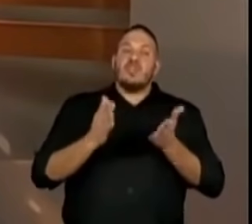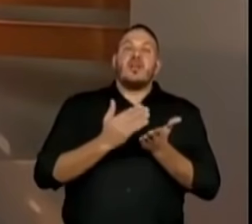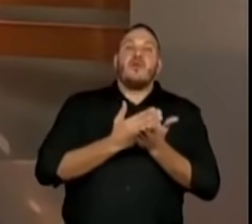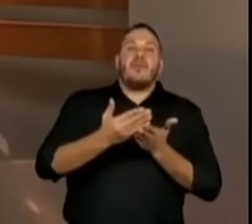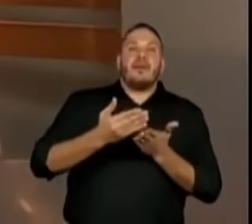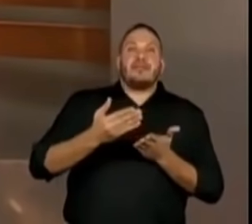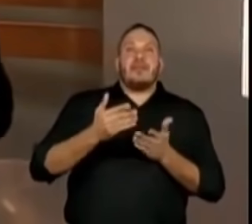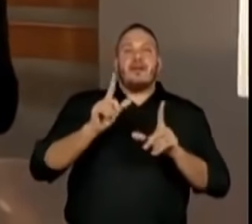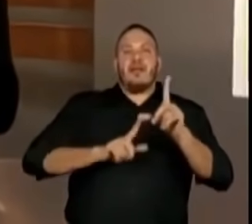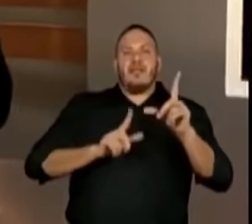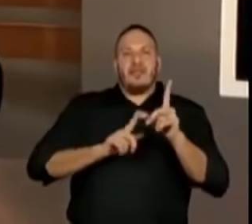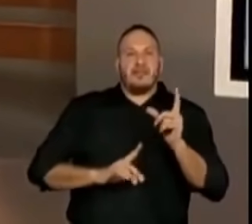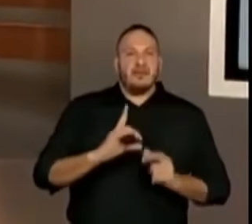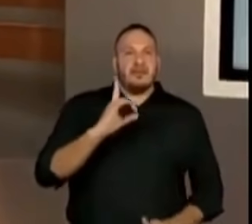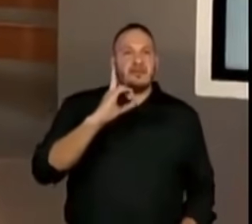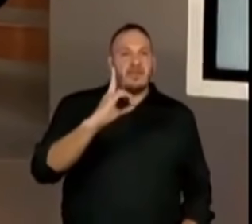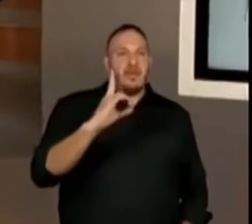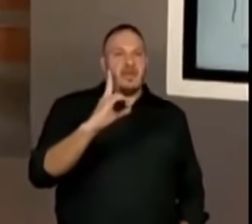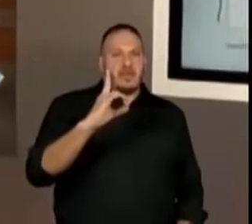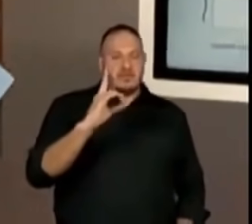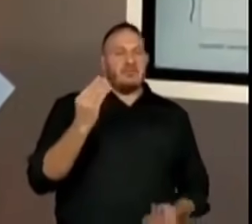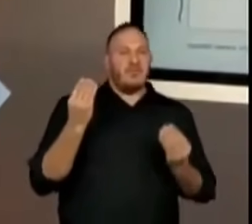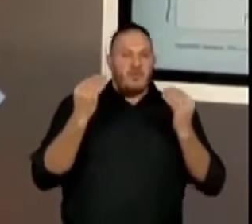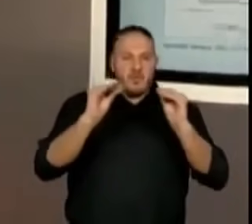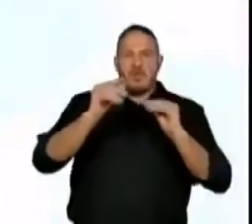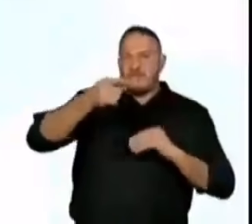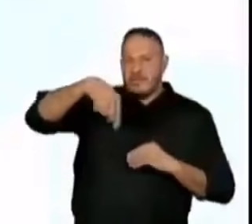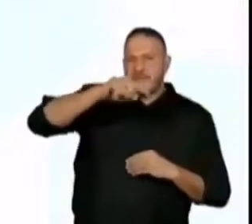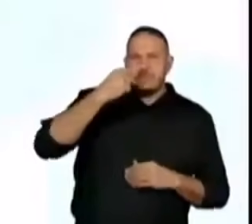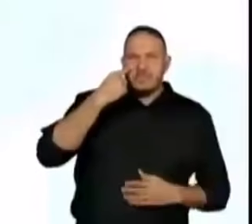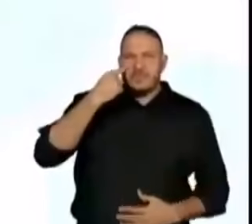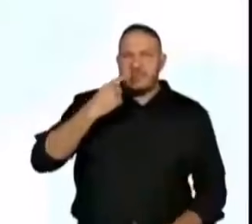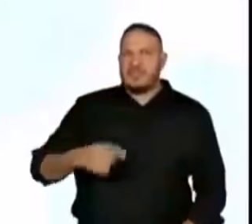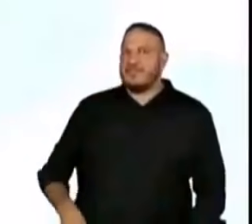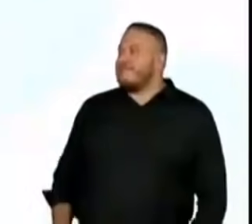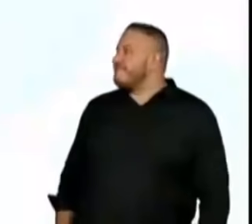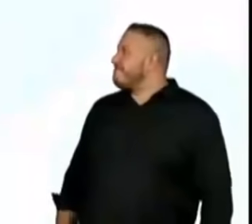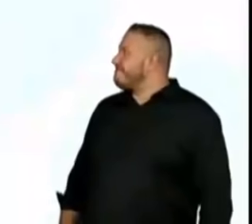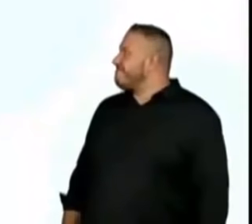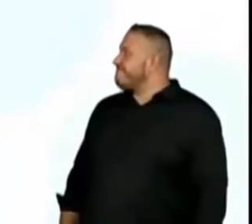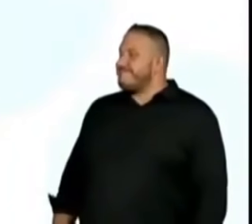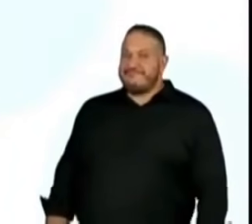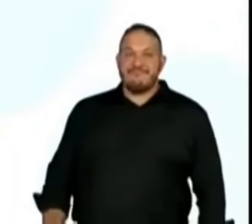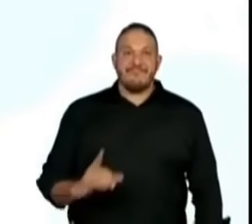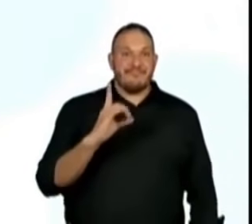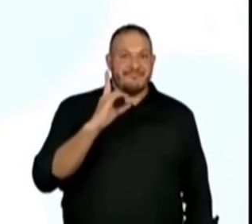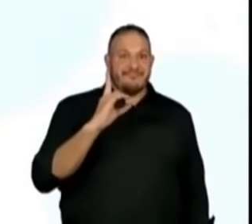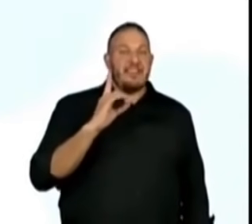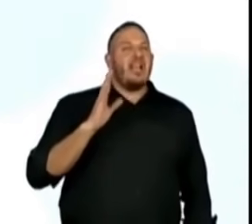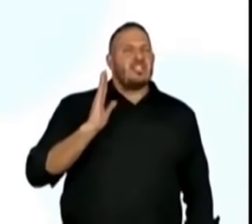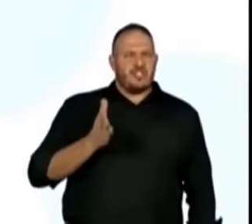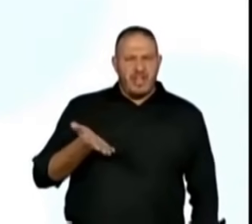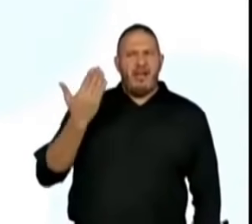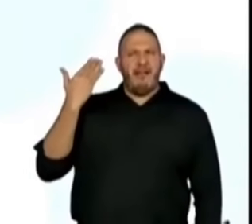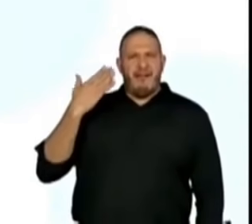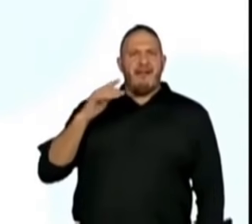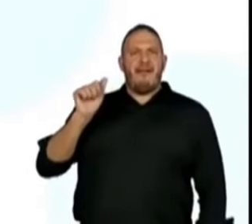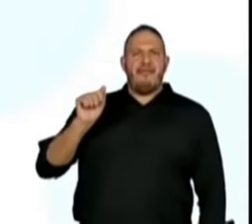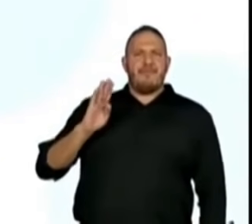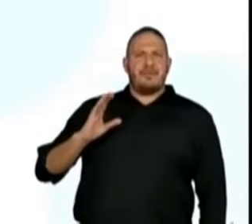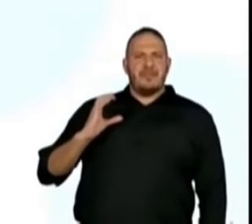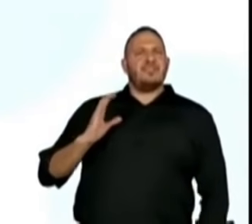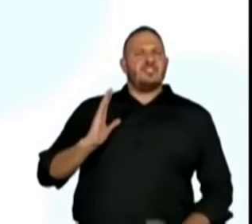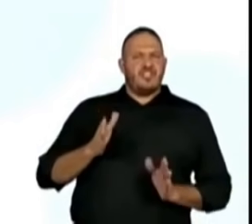letra D, tá? Vou colocar aqui para vocês darem uma olhadinha. Ó, letra D. A gente já fez as primeiras na sexta,